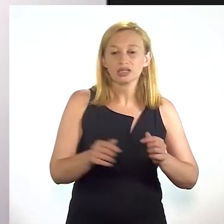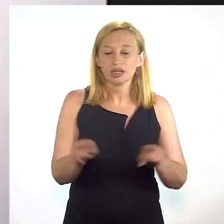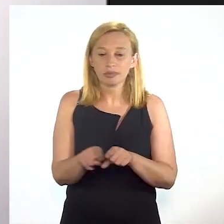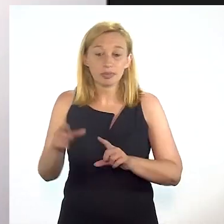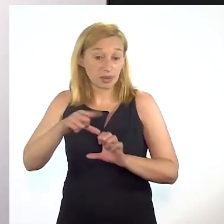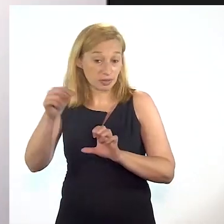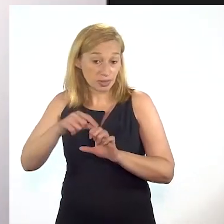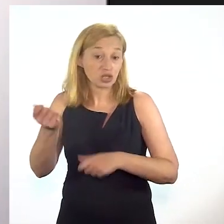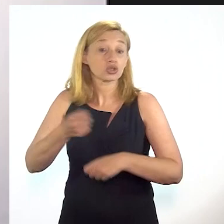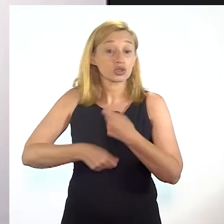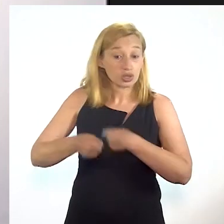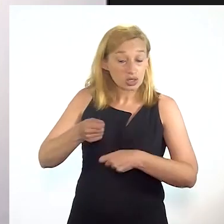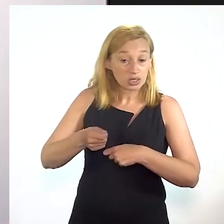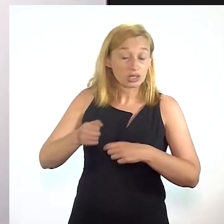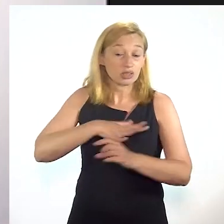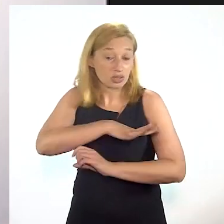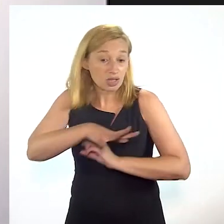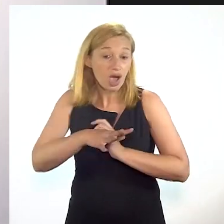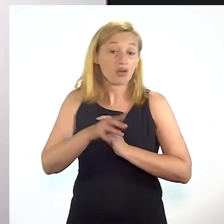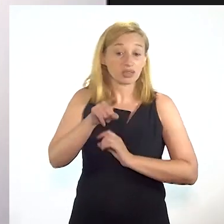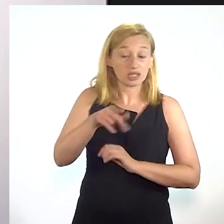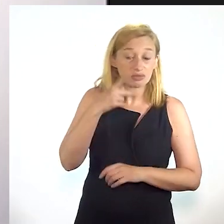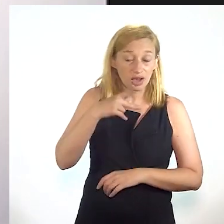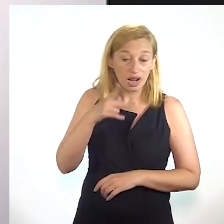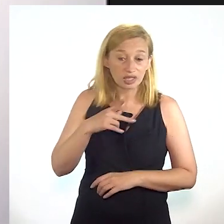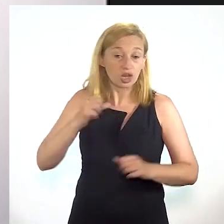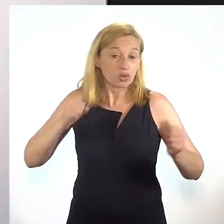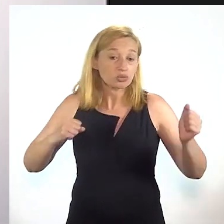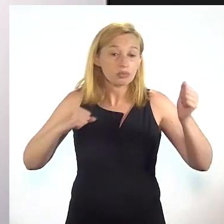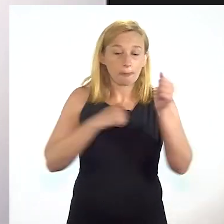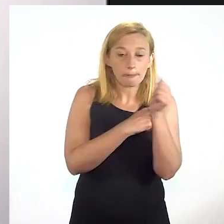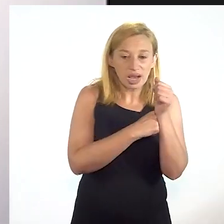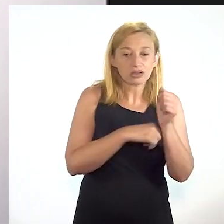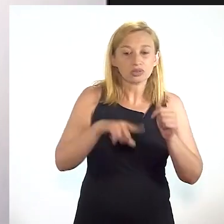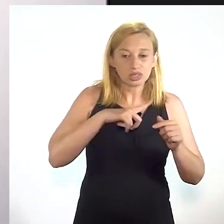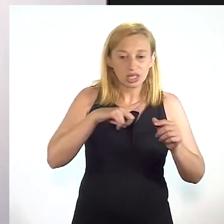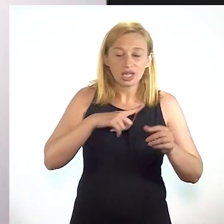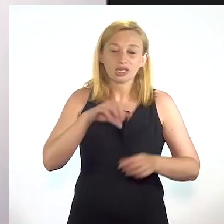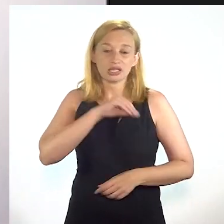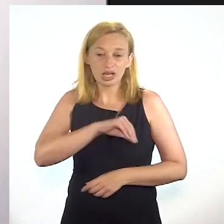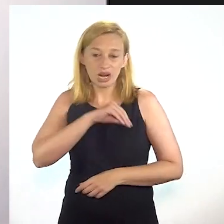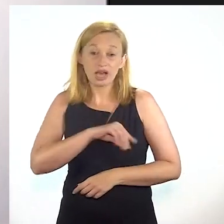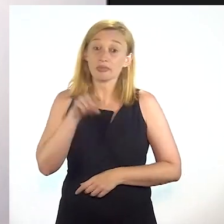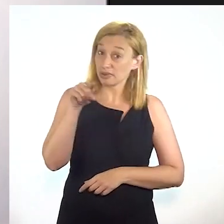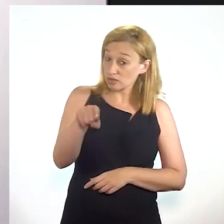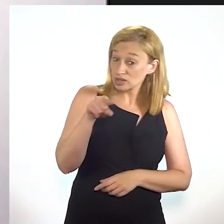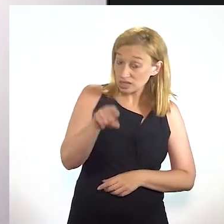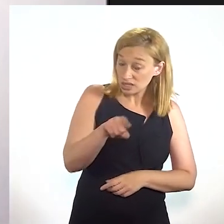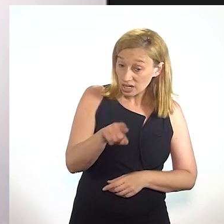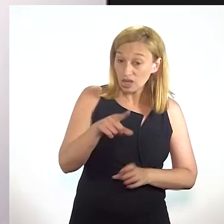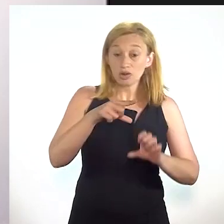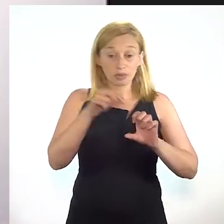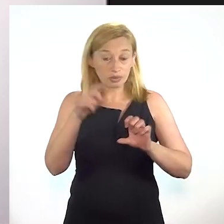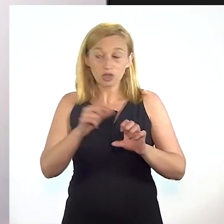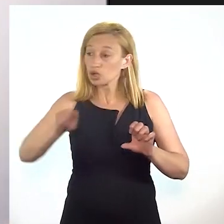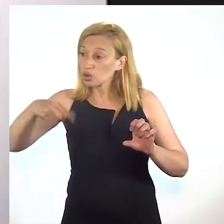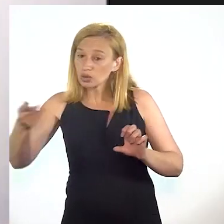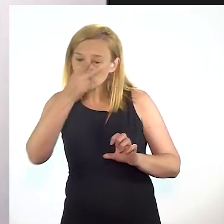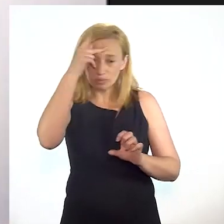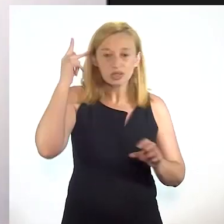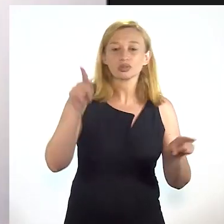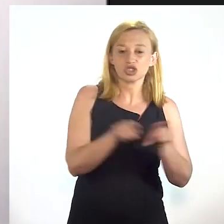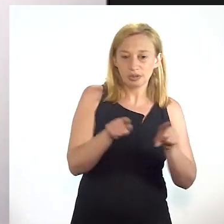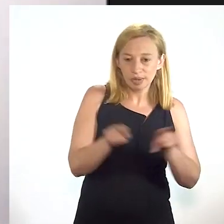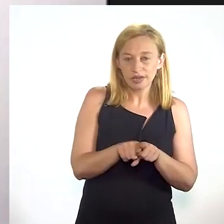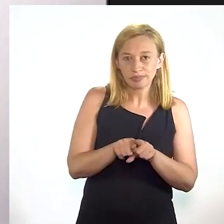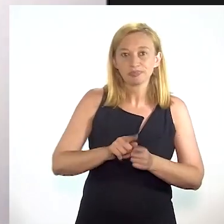empreendimento social. O empreendimento social é isso que vocês falaram, né? Quando ele causa impacto e gera uma renda para você, como empreendedor,